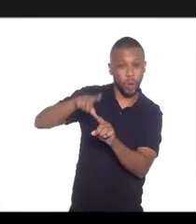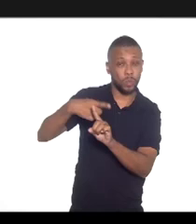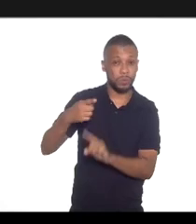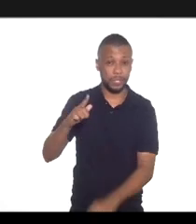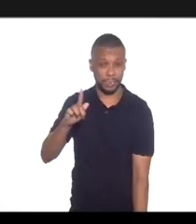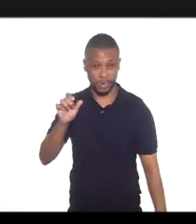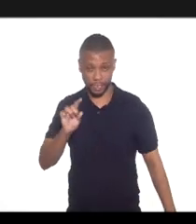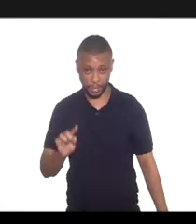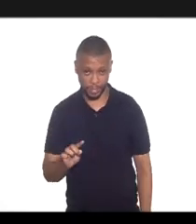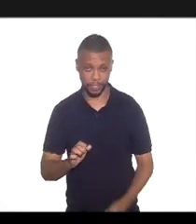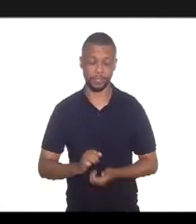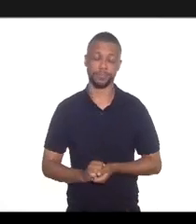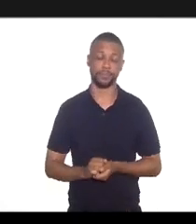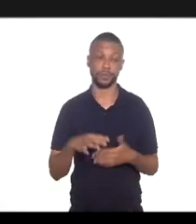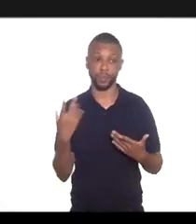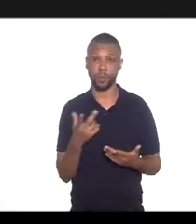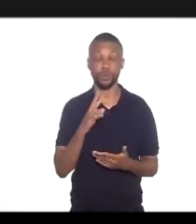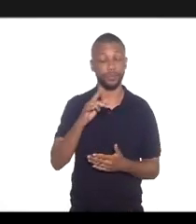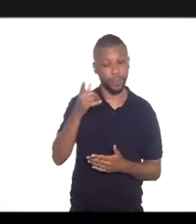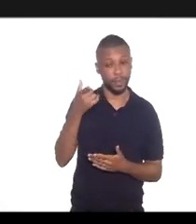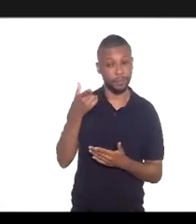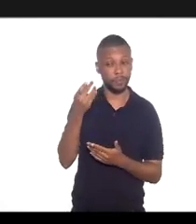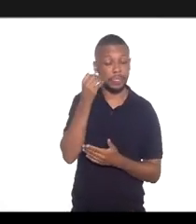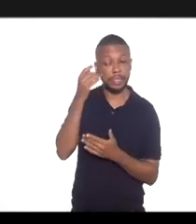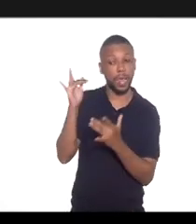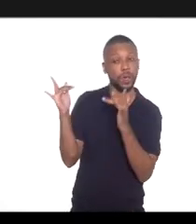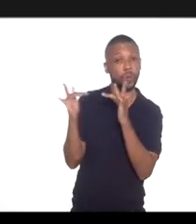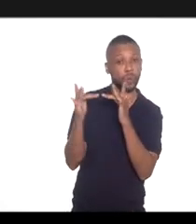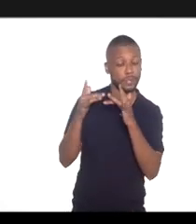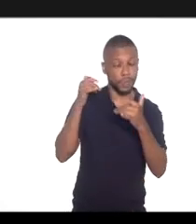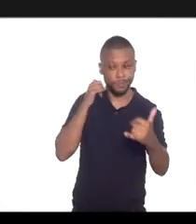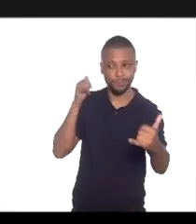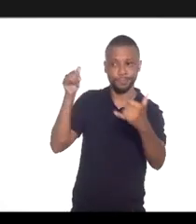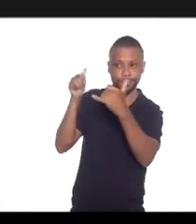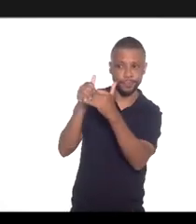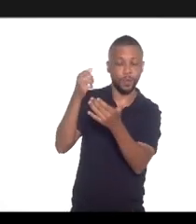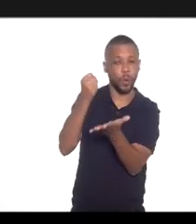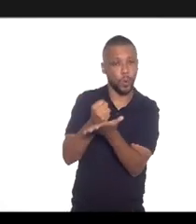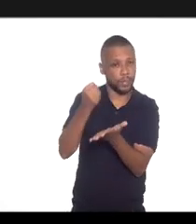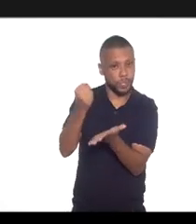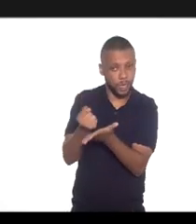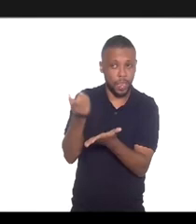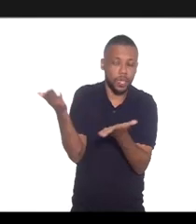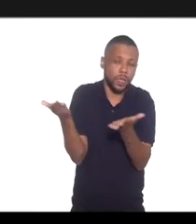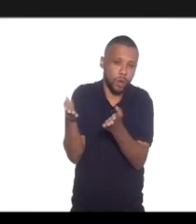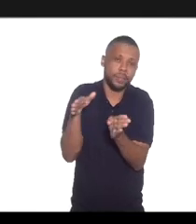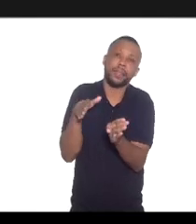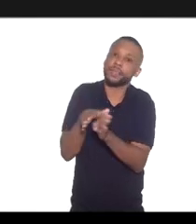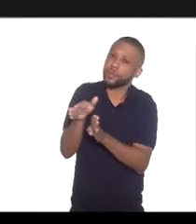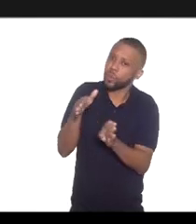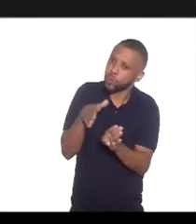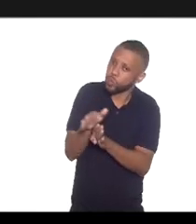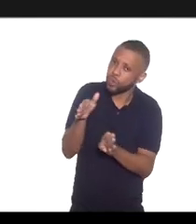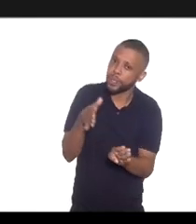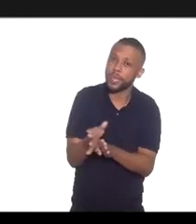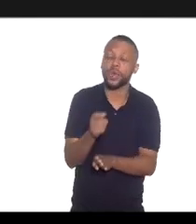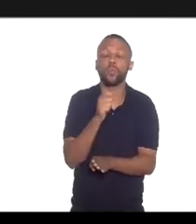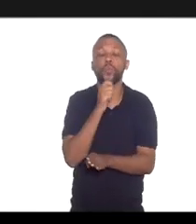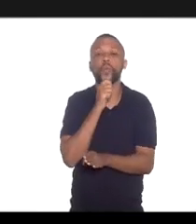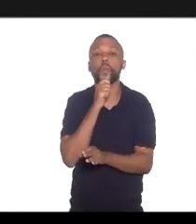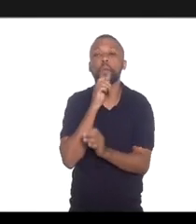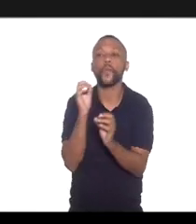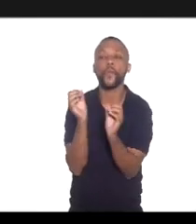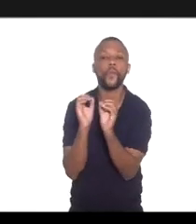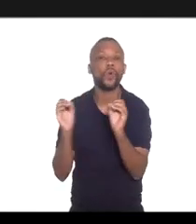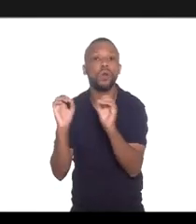vamos falar com a Magda, vamos contratar ela, porque ela agora tá dando consultoria e tal, não estava com nenhum vínculo empregatício,